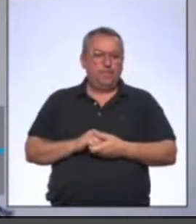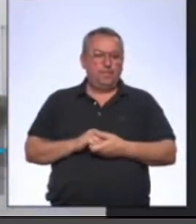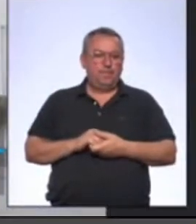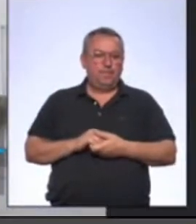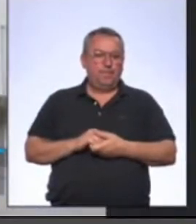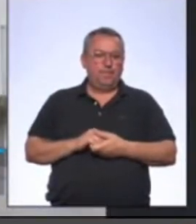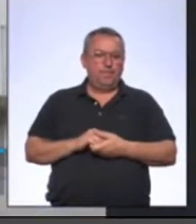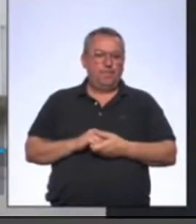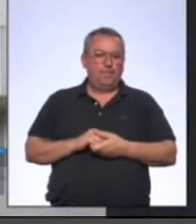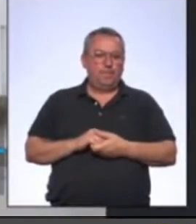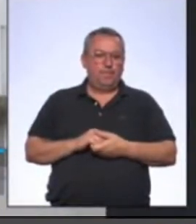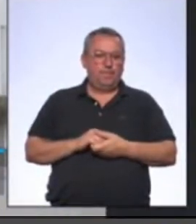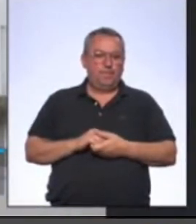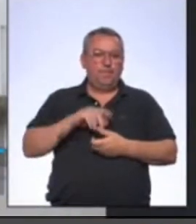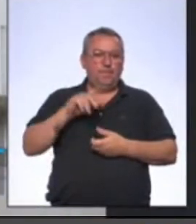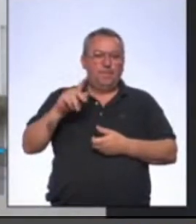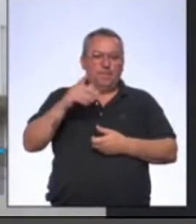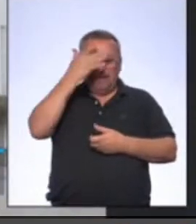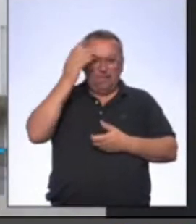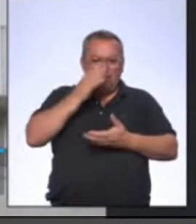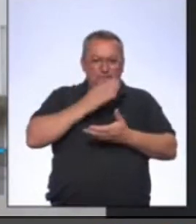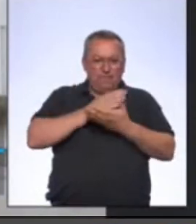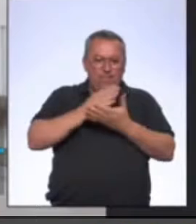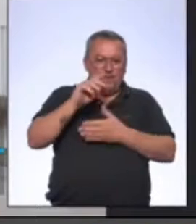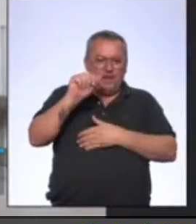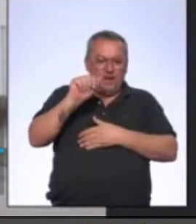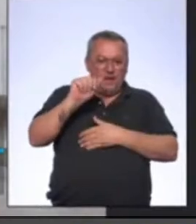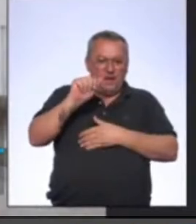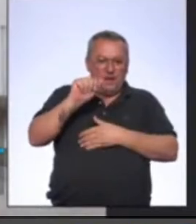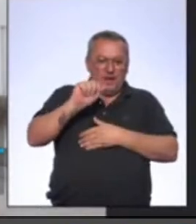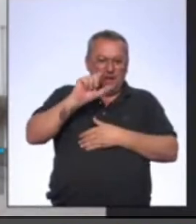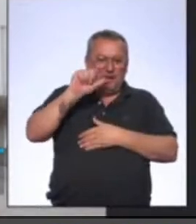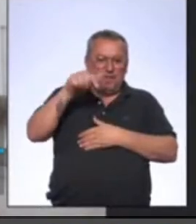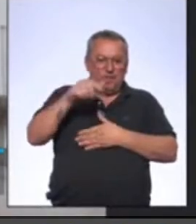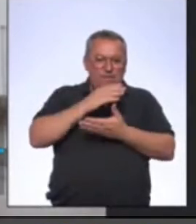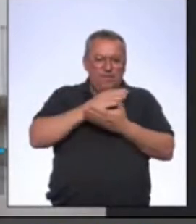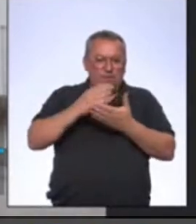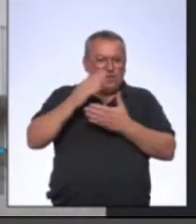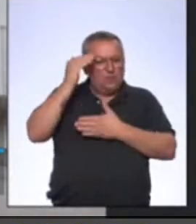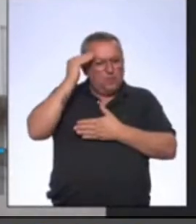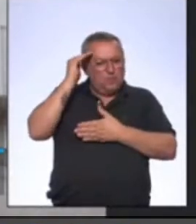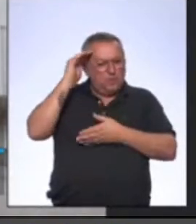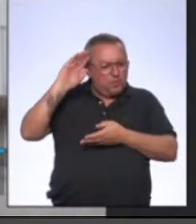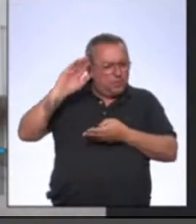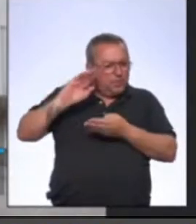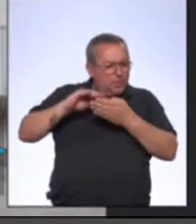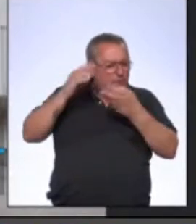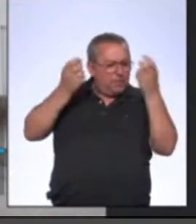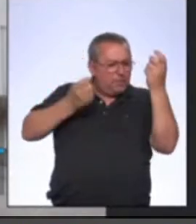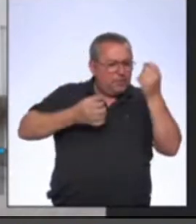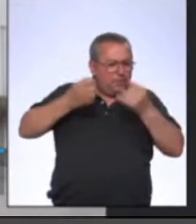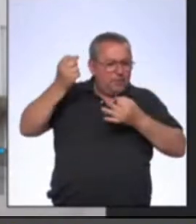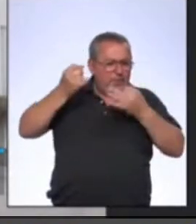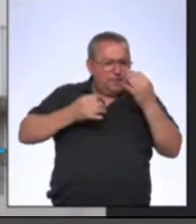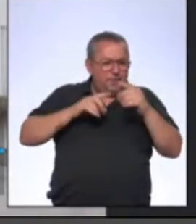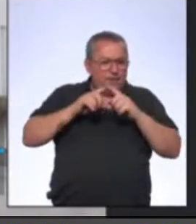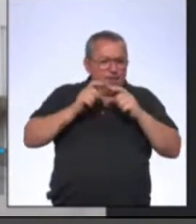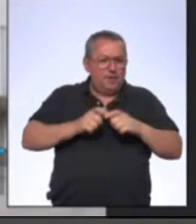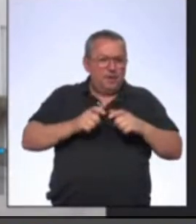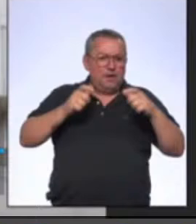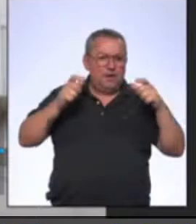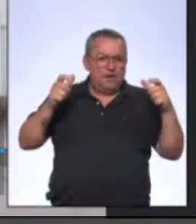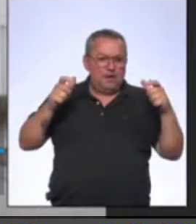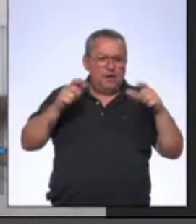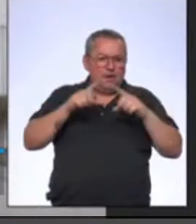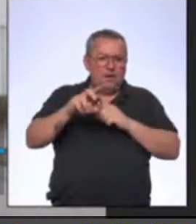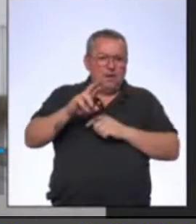Professor, muitos responderam no começo, mas daqui a pouco, acho que foram entendendo a sua explicação, realmente a